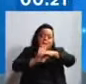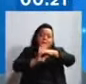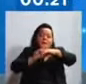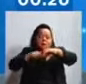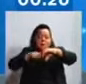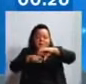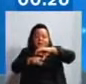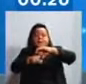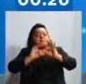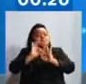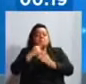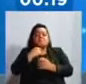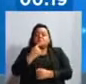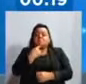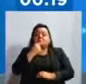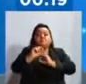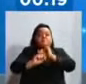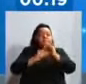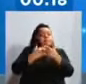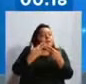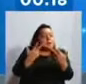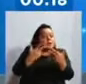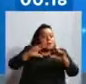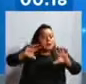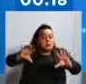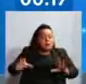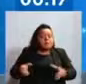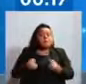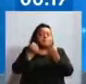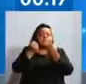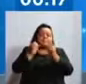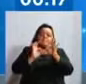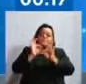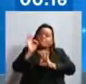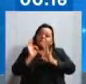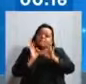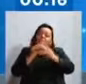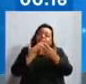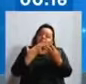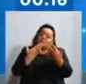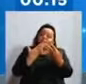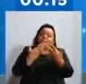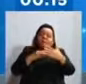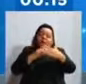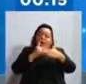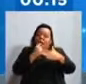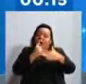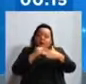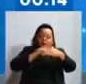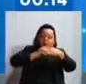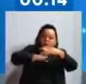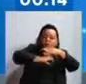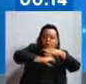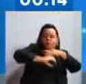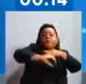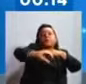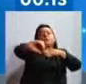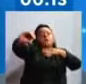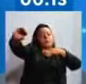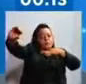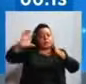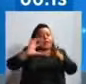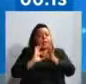recuperar todos esses problemas, essas situações que nós temos adversas na área da